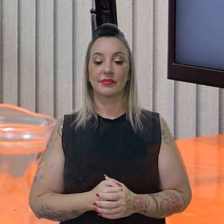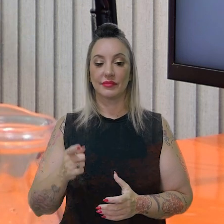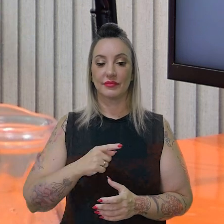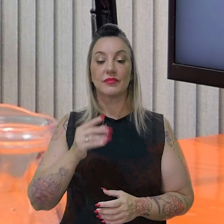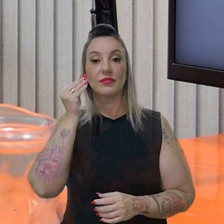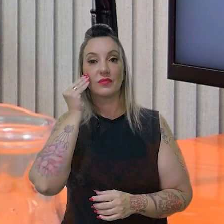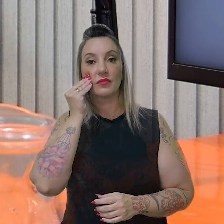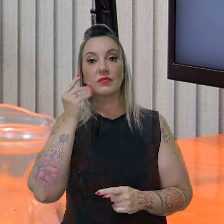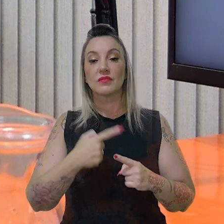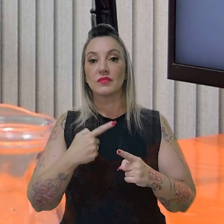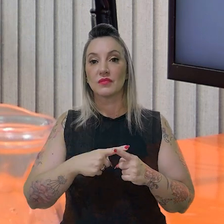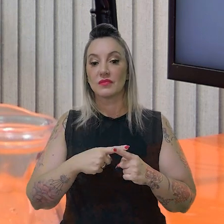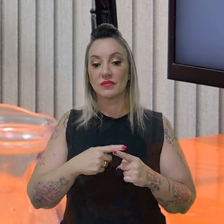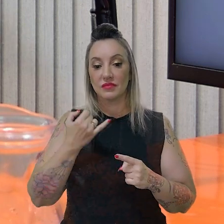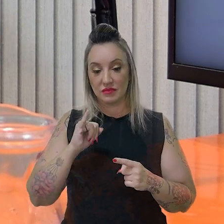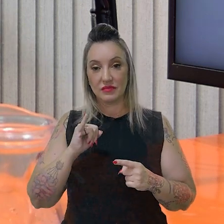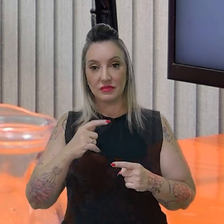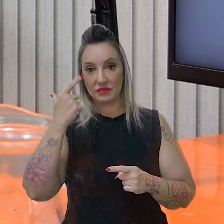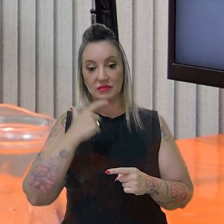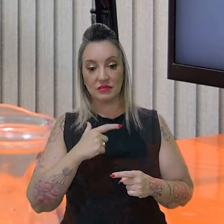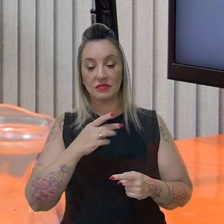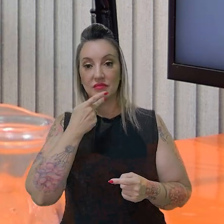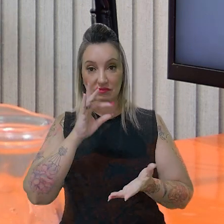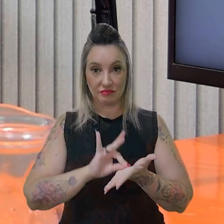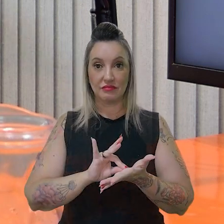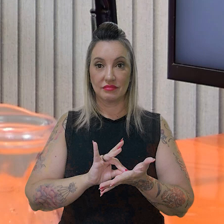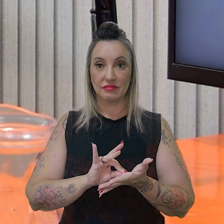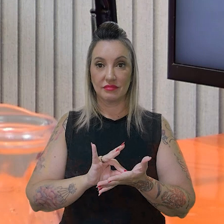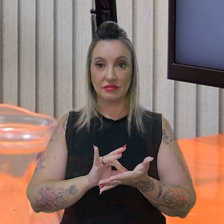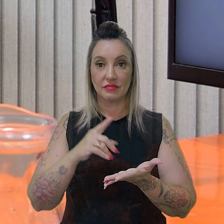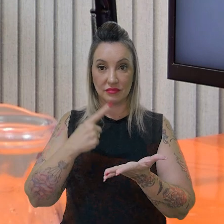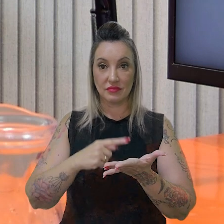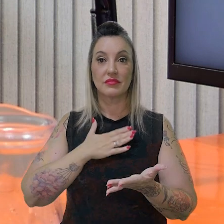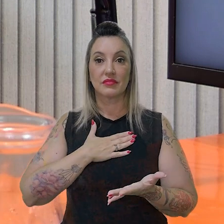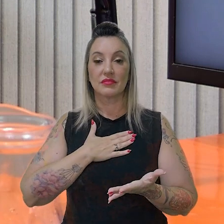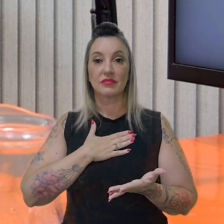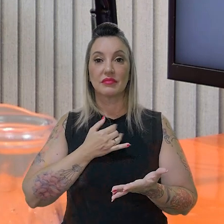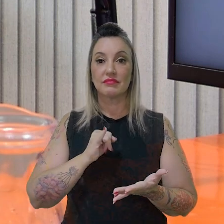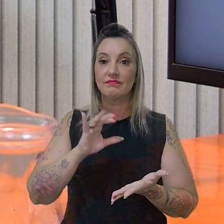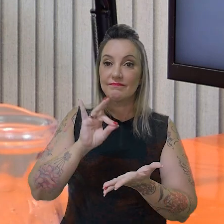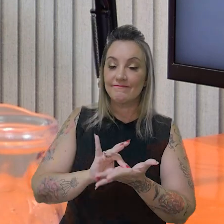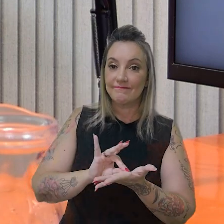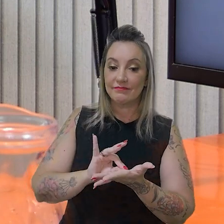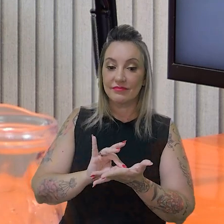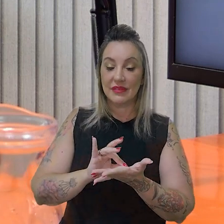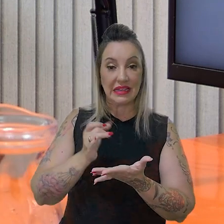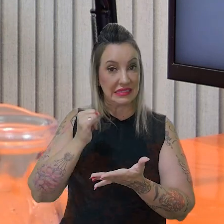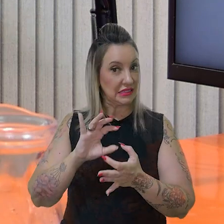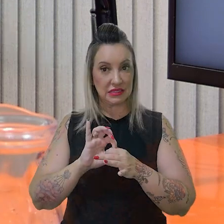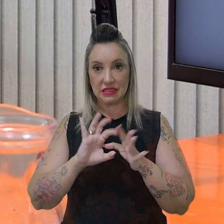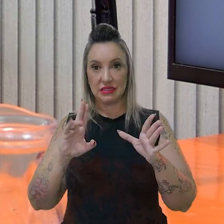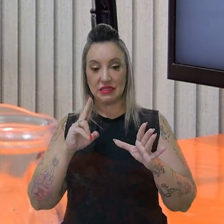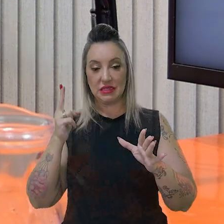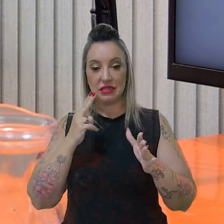teste porque se eu não se eu ten eu tenho que ser sincera comigo eu tenho que ser comprometida comigo que se de fato eu não tiver háo eu não tenho Como